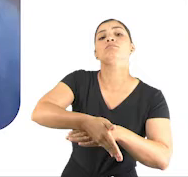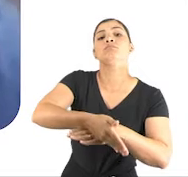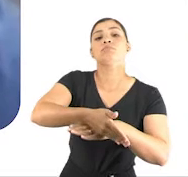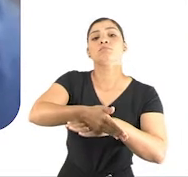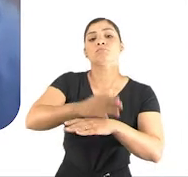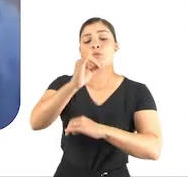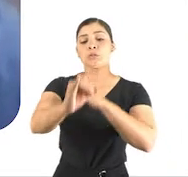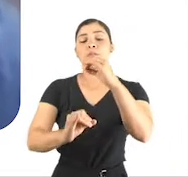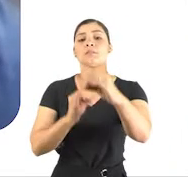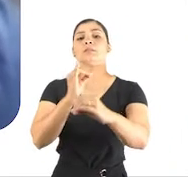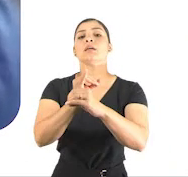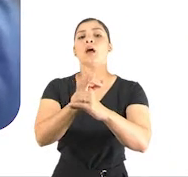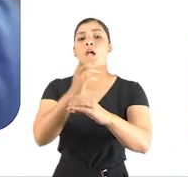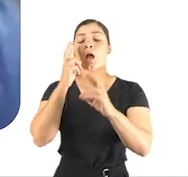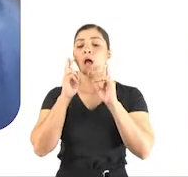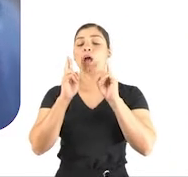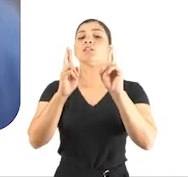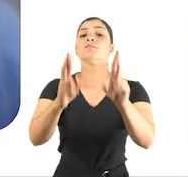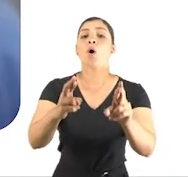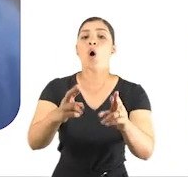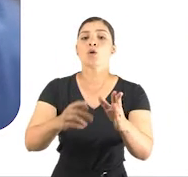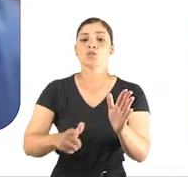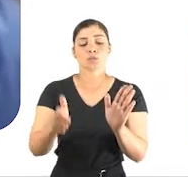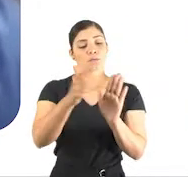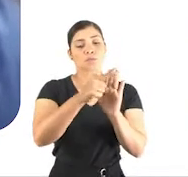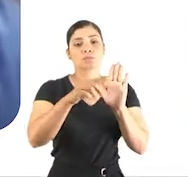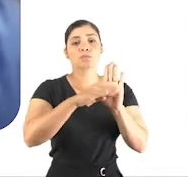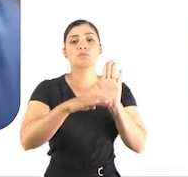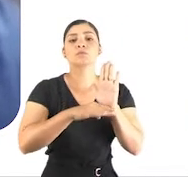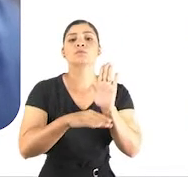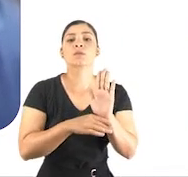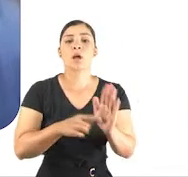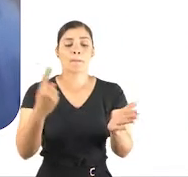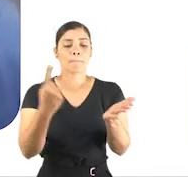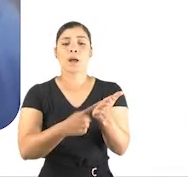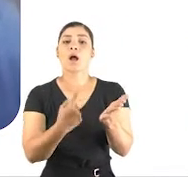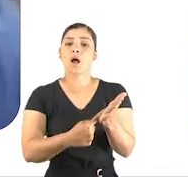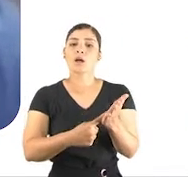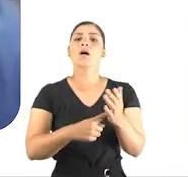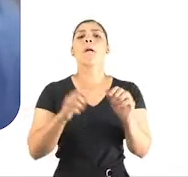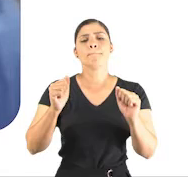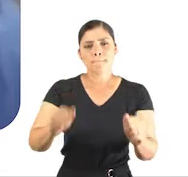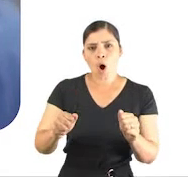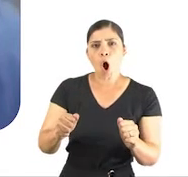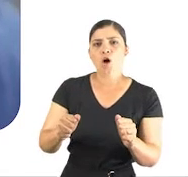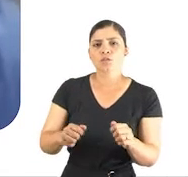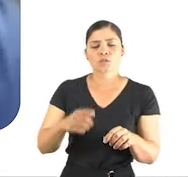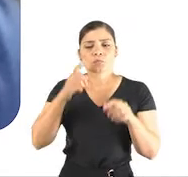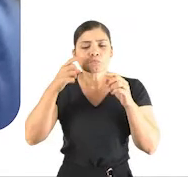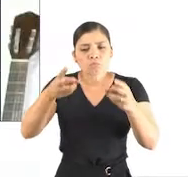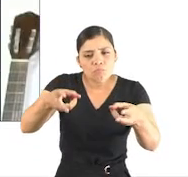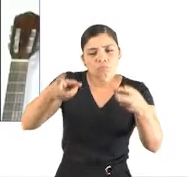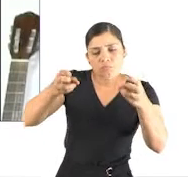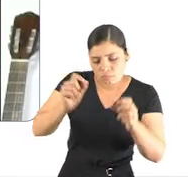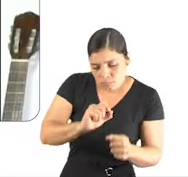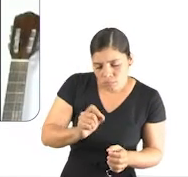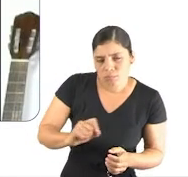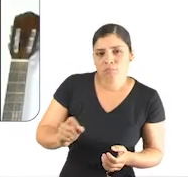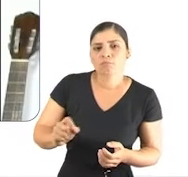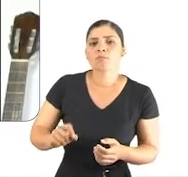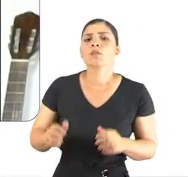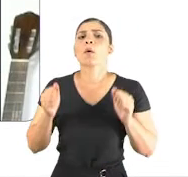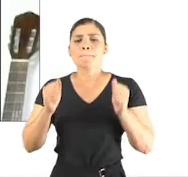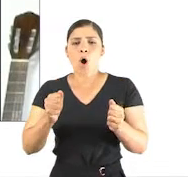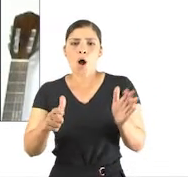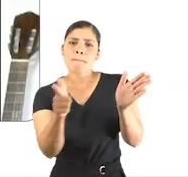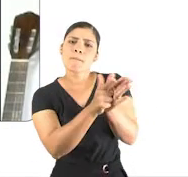posições de entrega dos pedidos. Lá ele pode colocar observações, pode colocar uma cópia da nota, pode informar